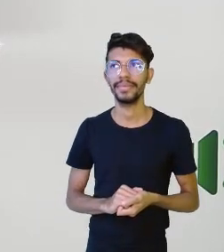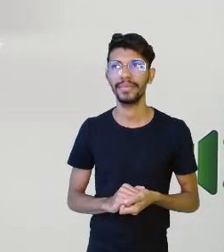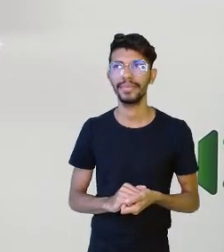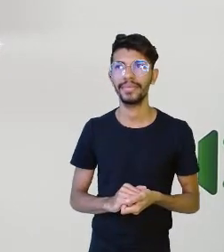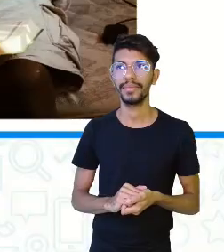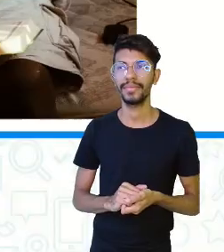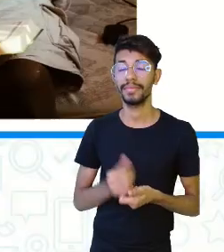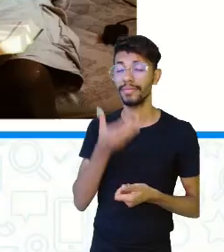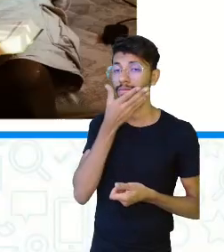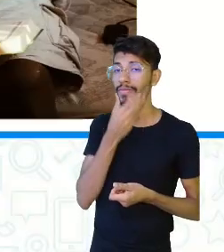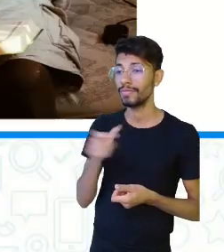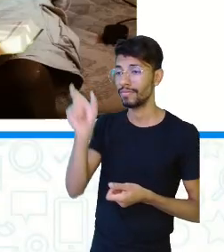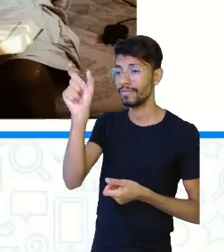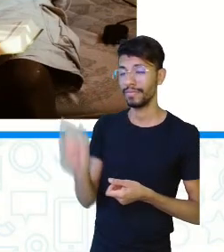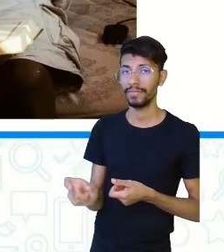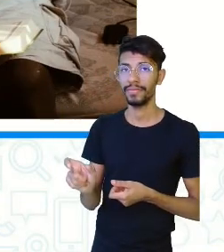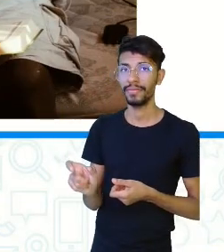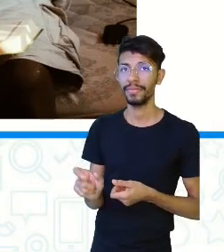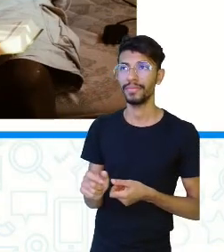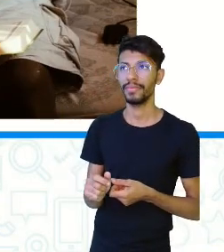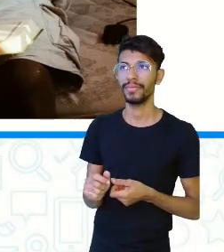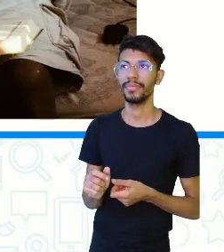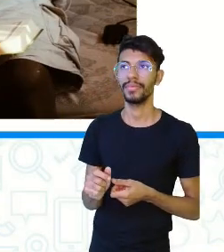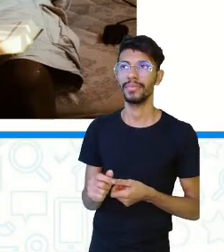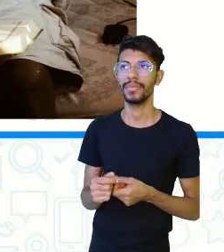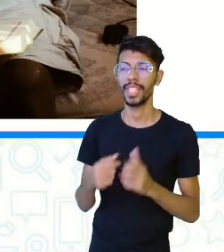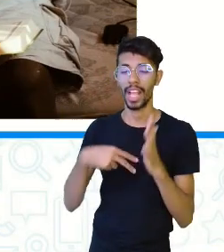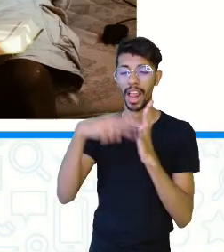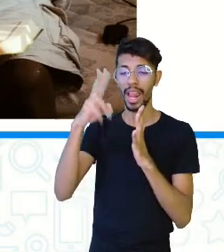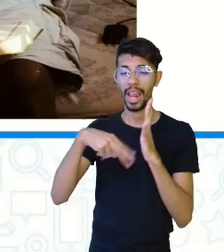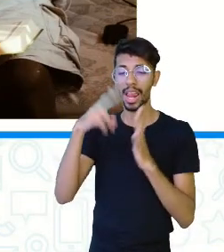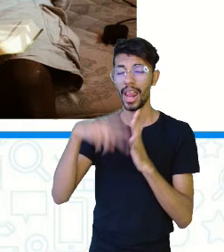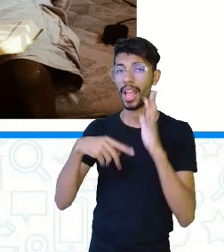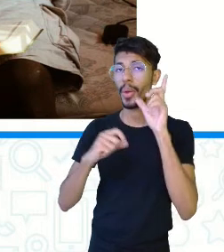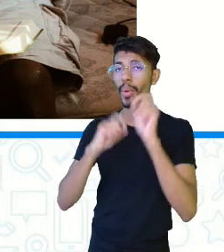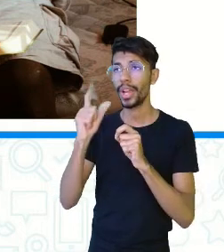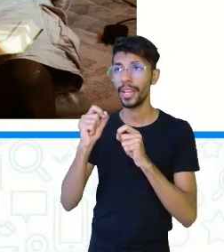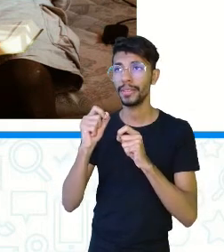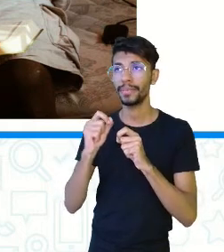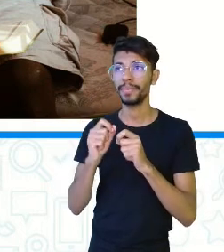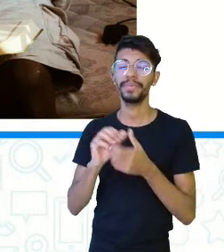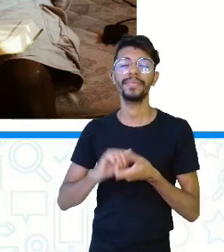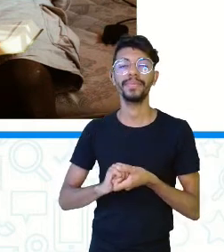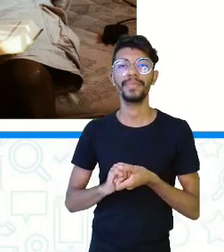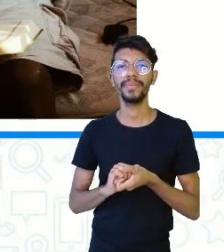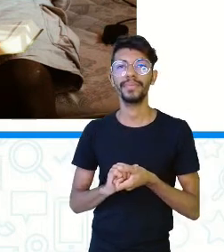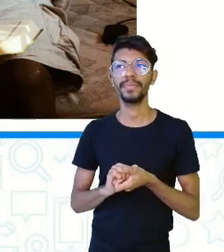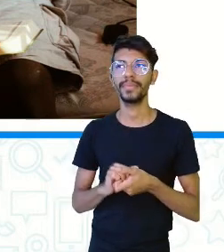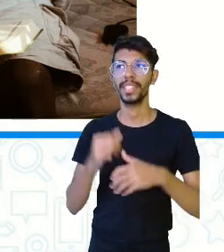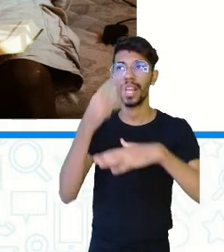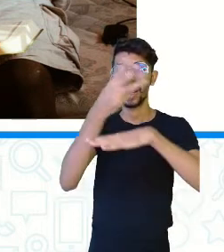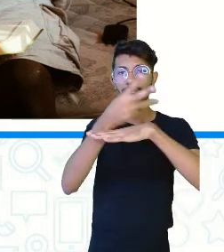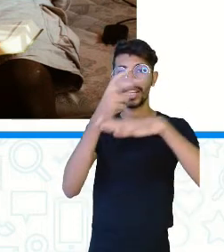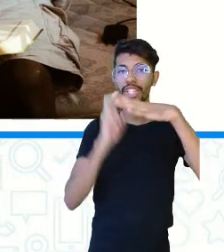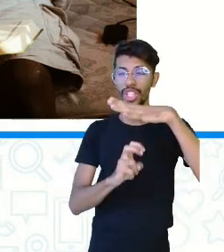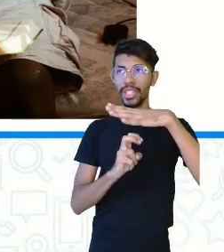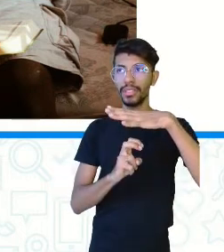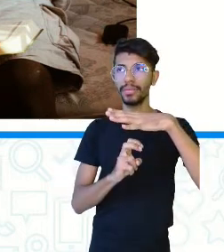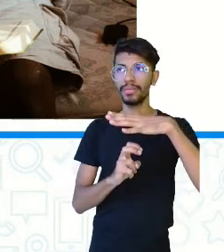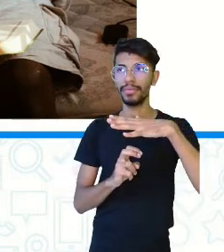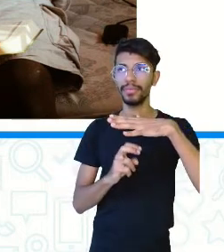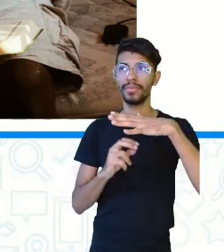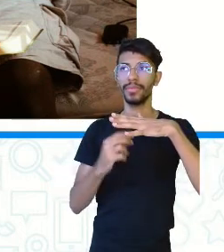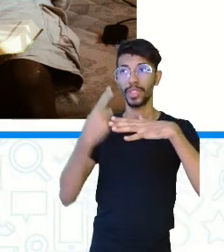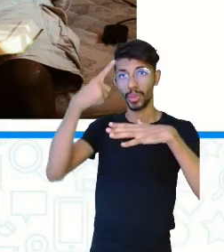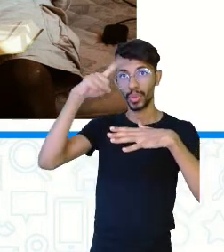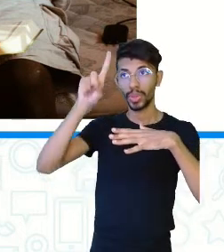Pedro leu 3/5 de um livro em um dia. No dia seguinte, leu